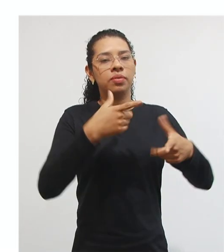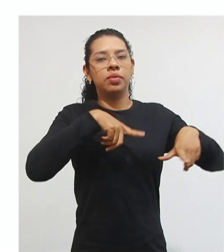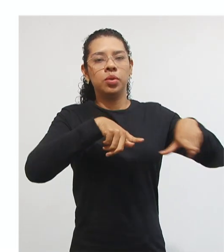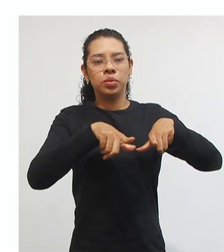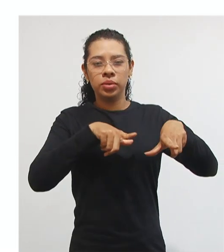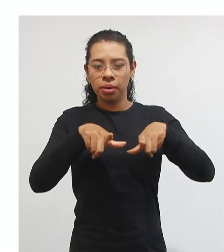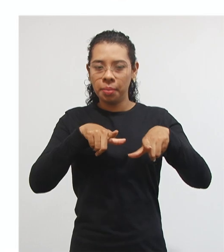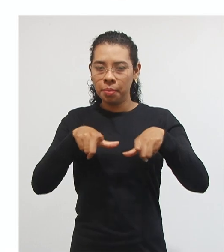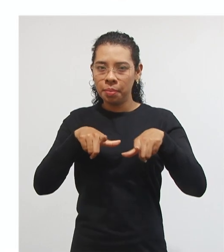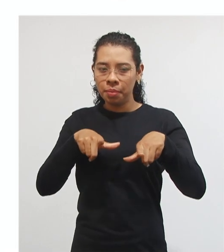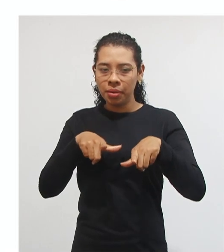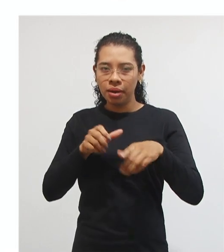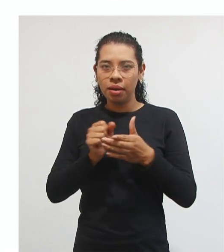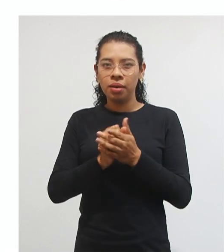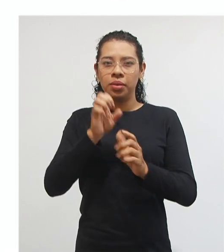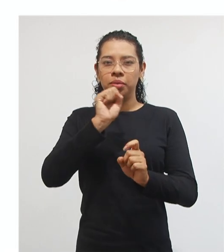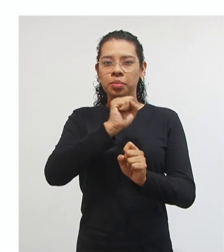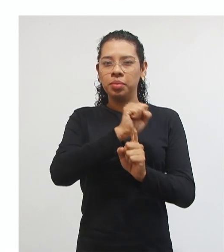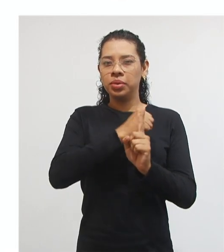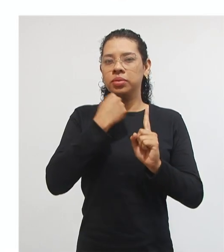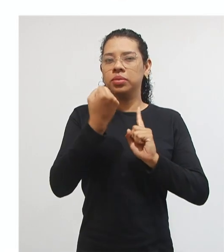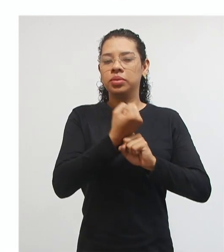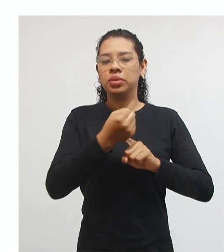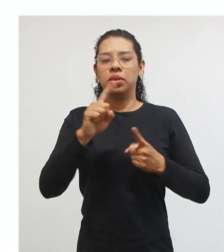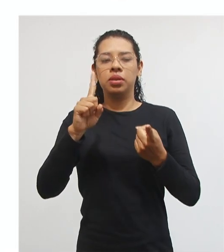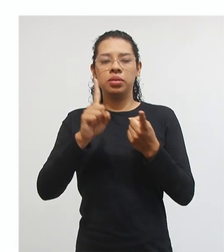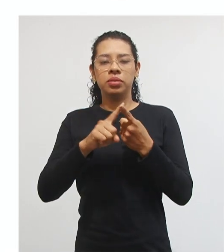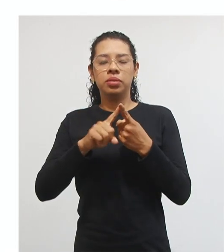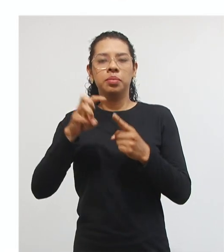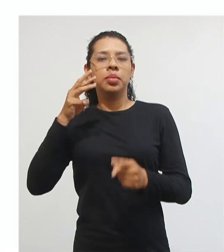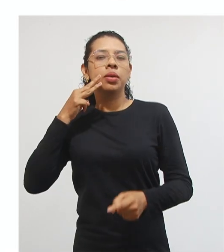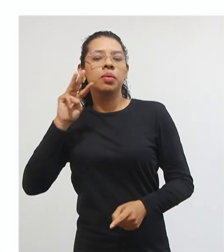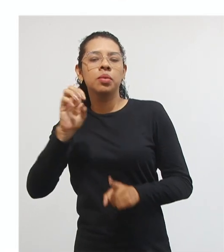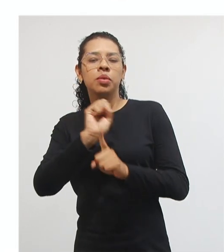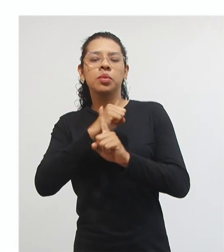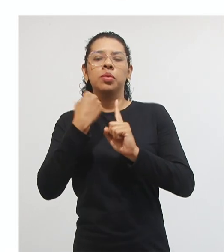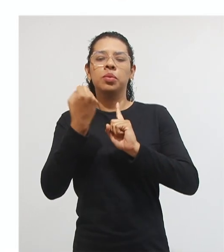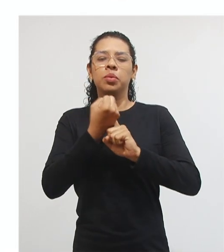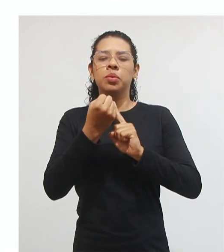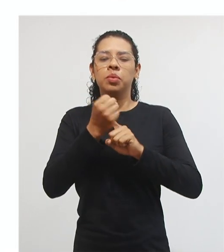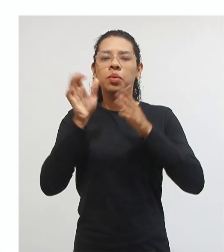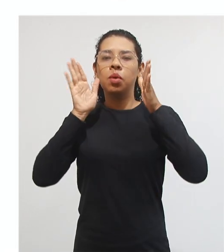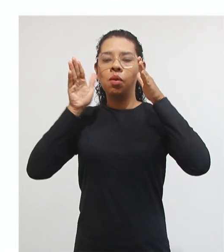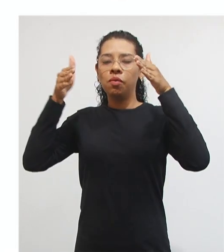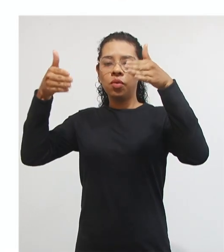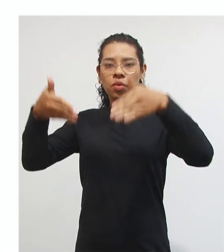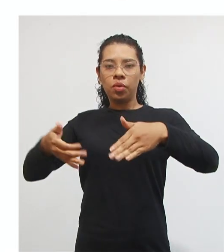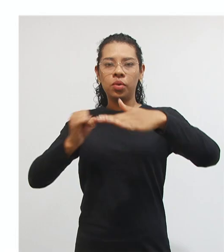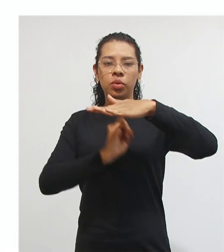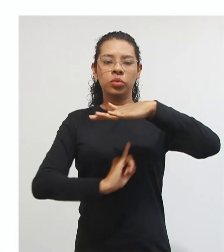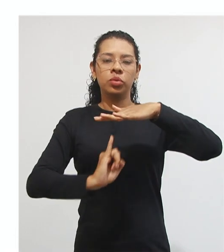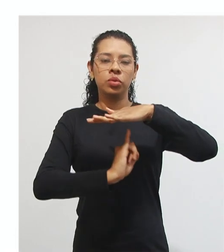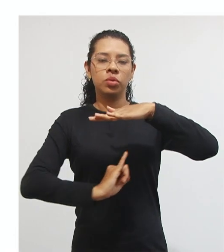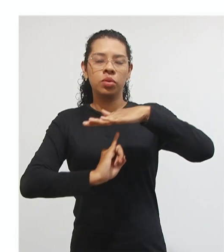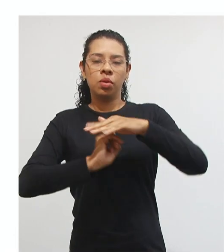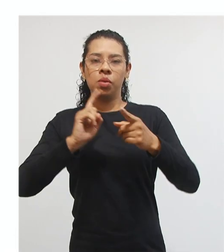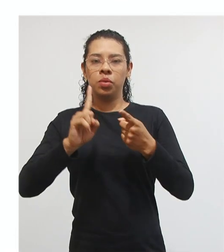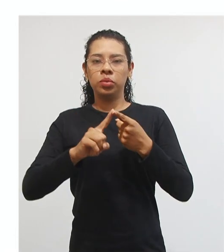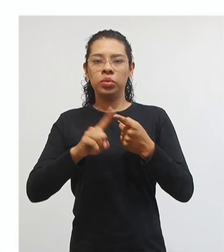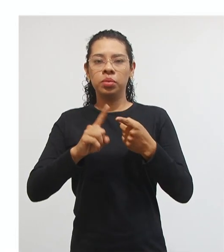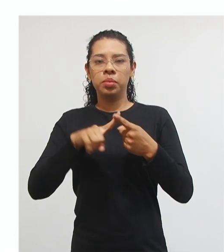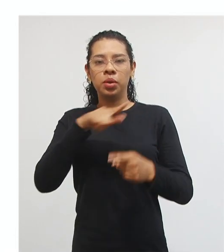já falou, o institucional, o governamental, o político, o